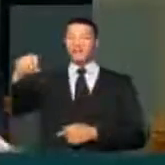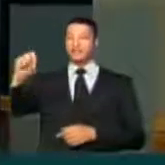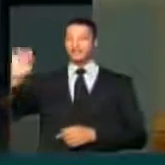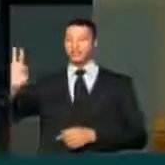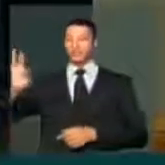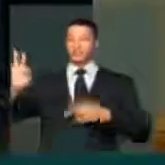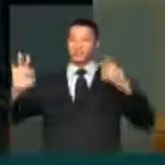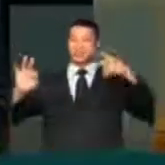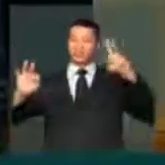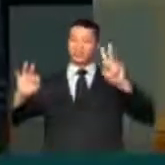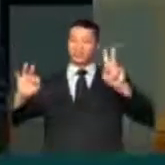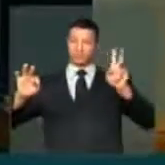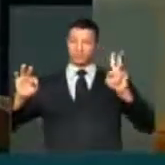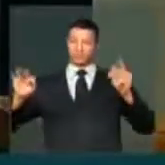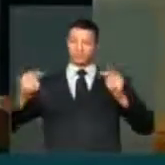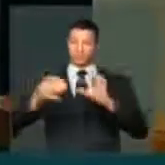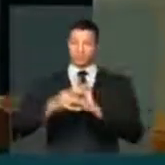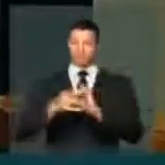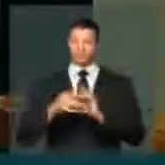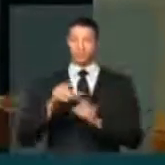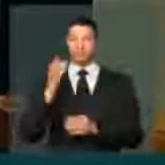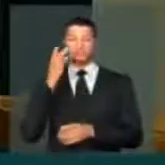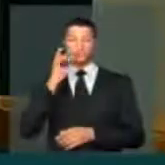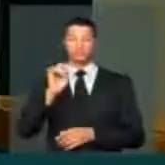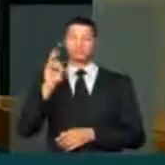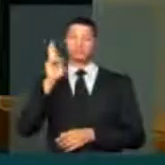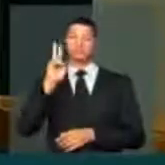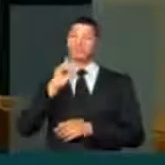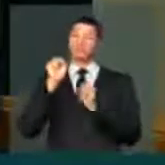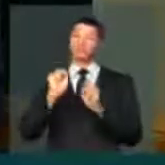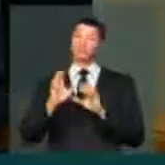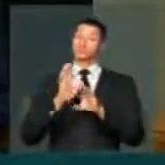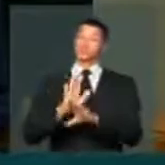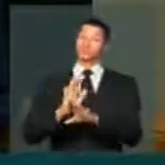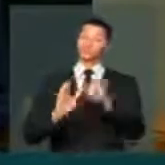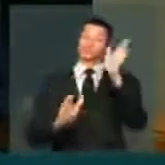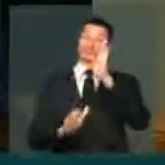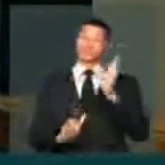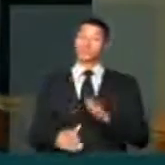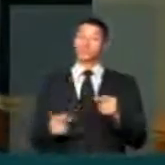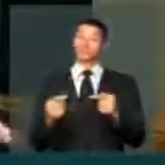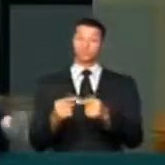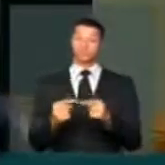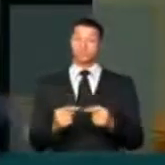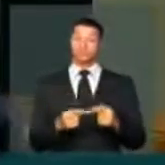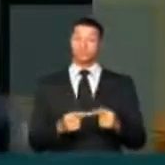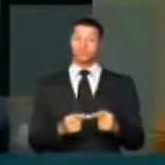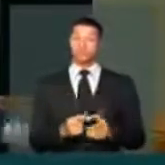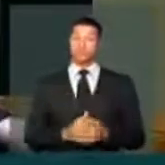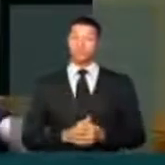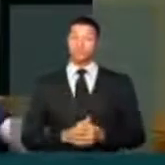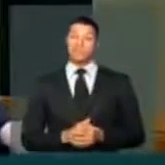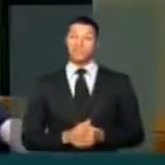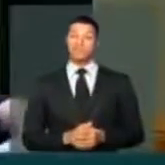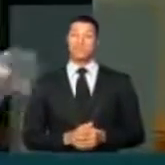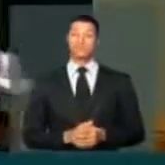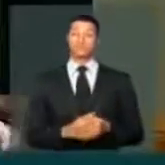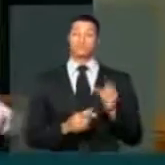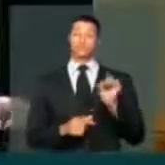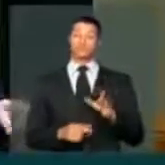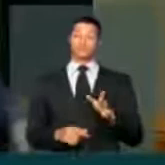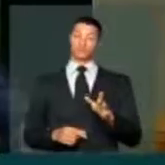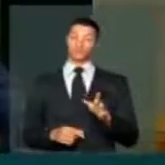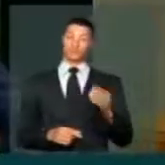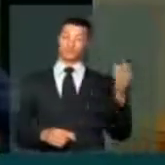não sei no que a Venezuela pode colaborar com o Brasil num acordo dessa natureza, a não ser